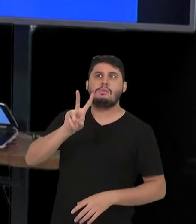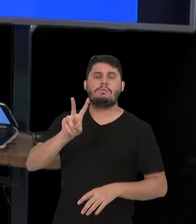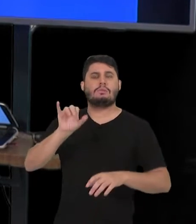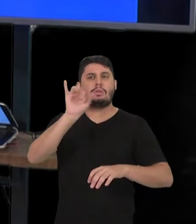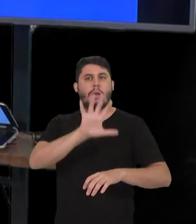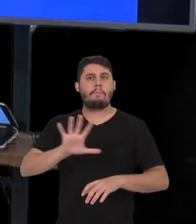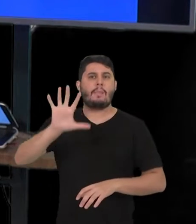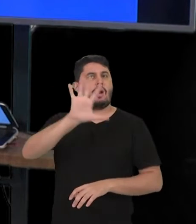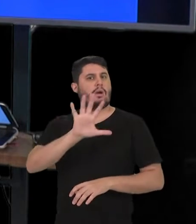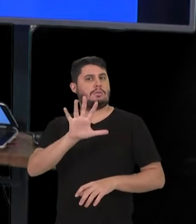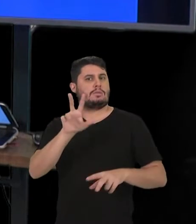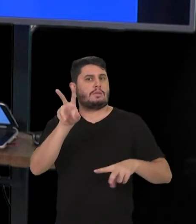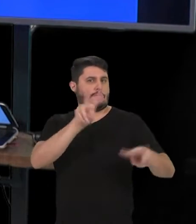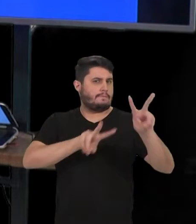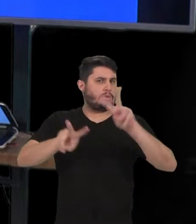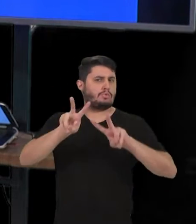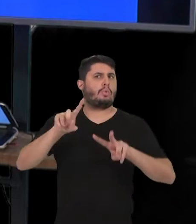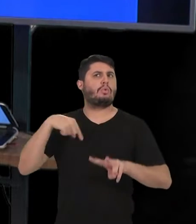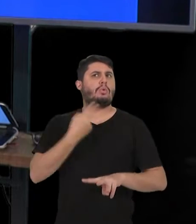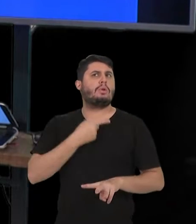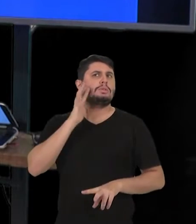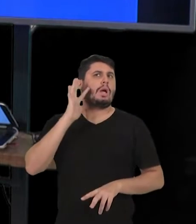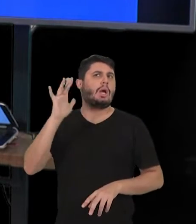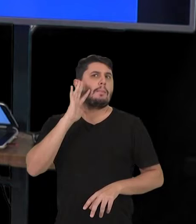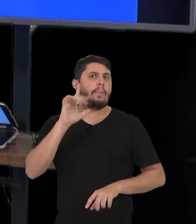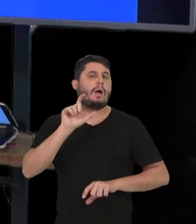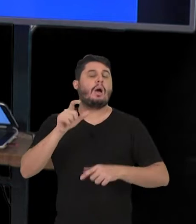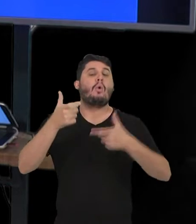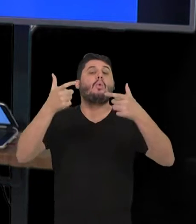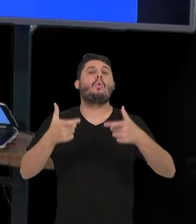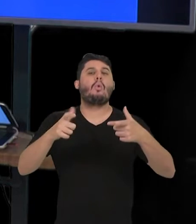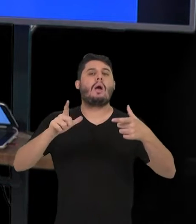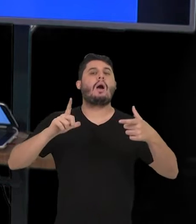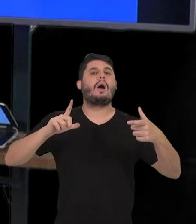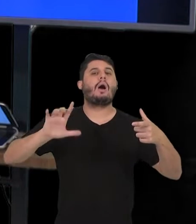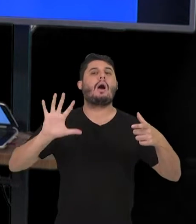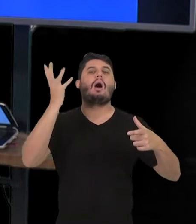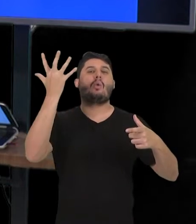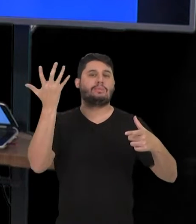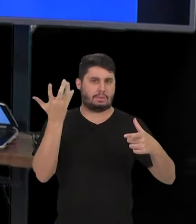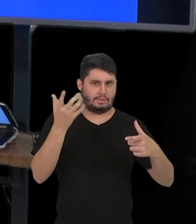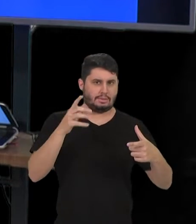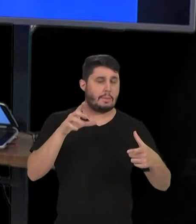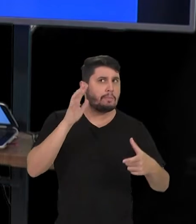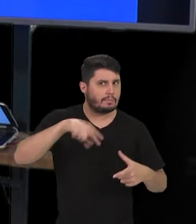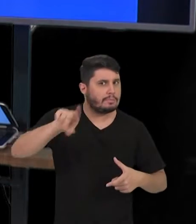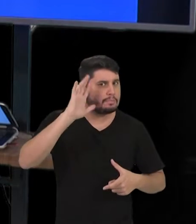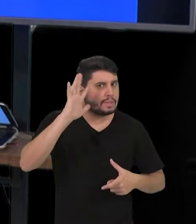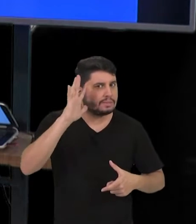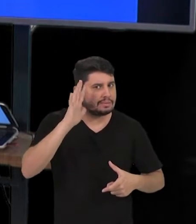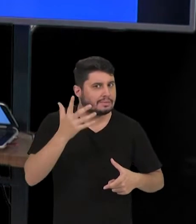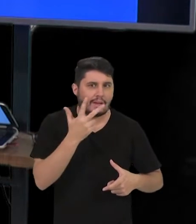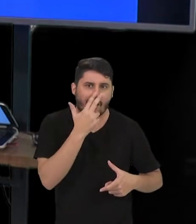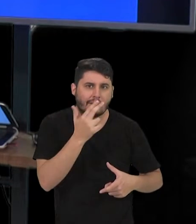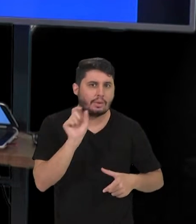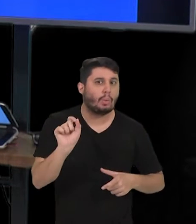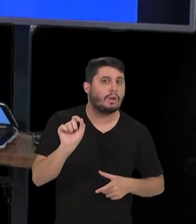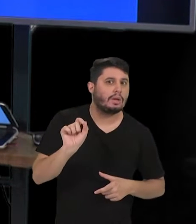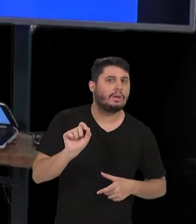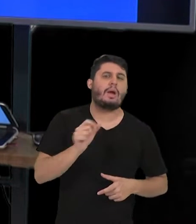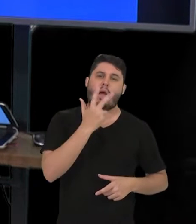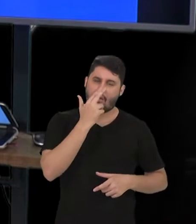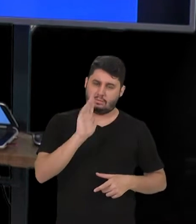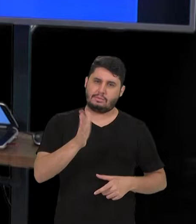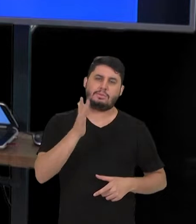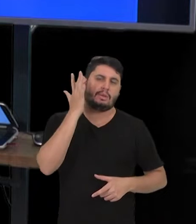dizer, não posso dizer com 100% de certeza, mas eu posso imaginar onde é que essa cena acontece. Vocês concordam comigo? Pensem aí, o que é que vocês acham? Bom, muito